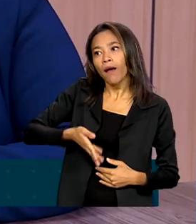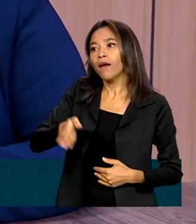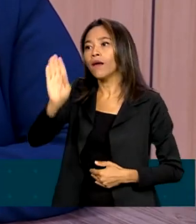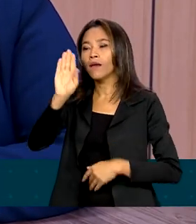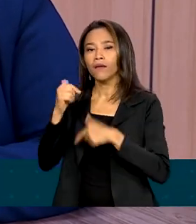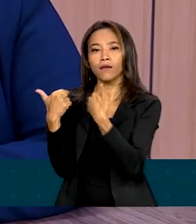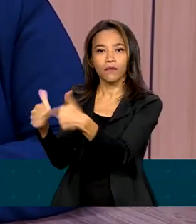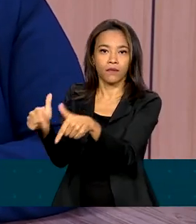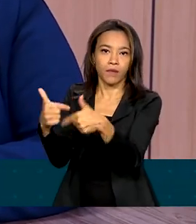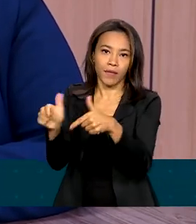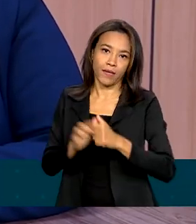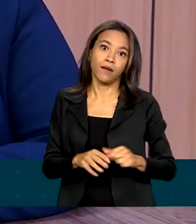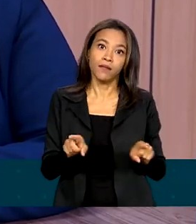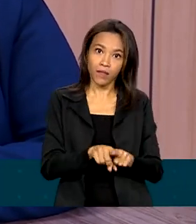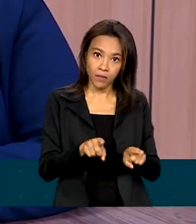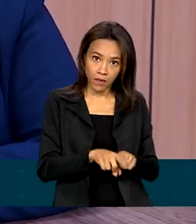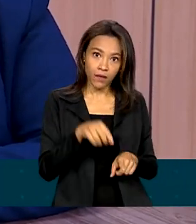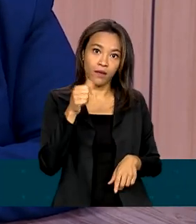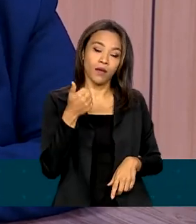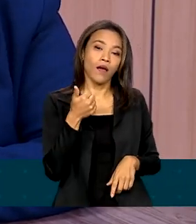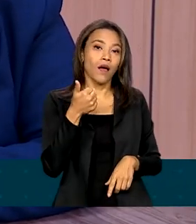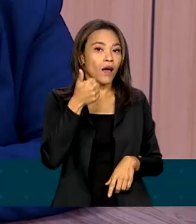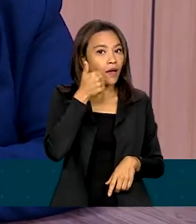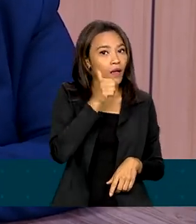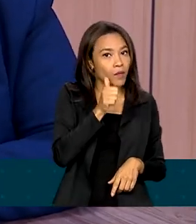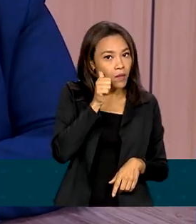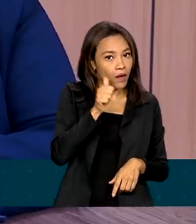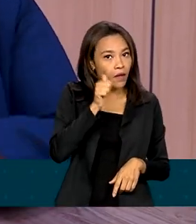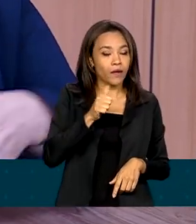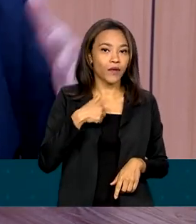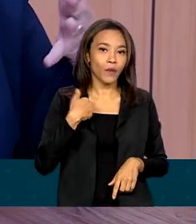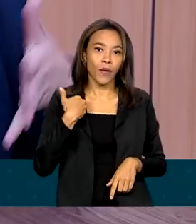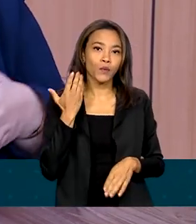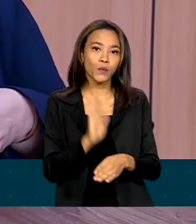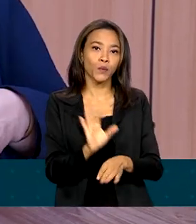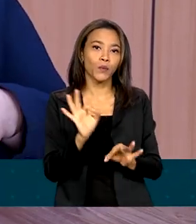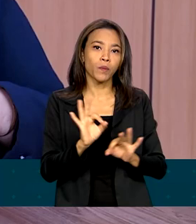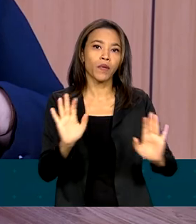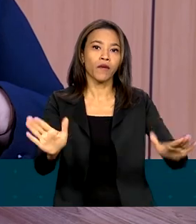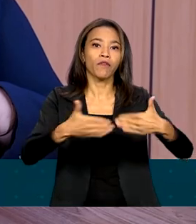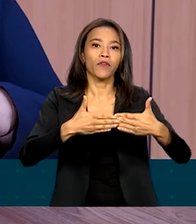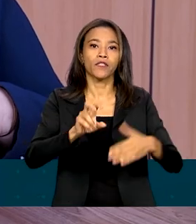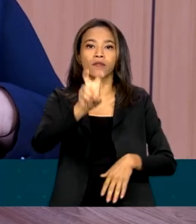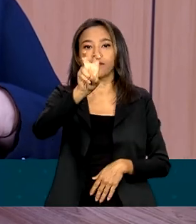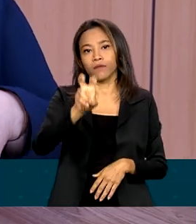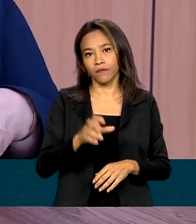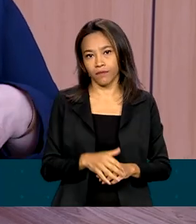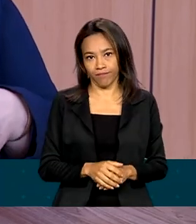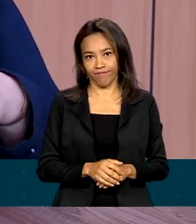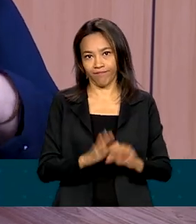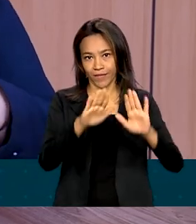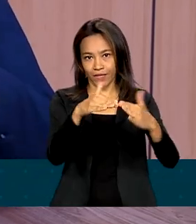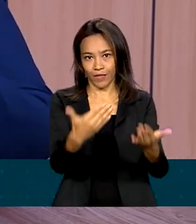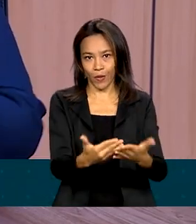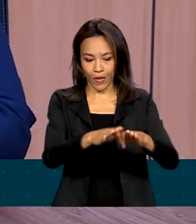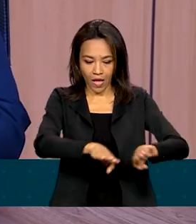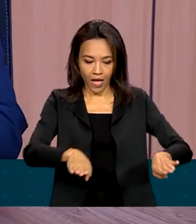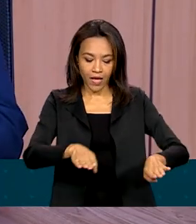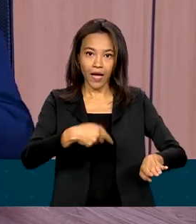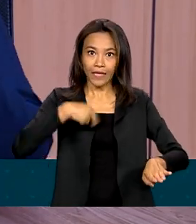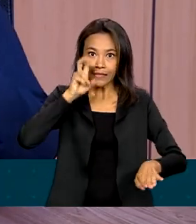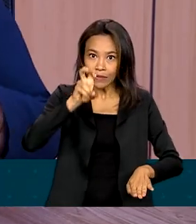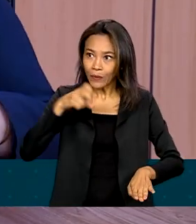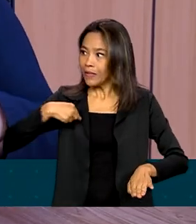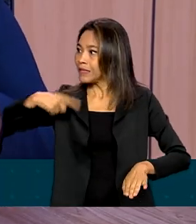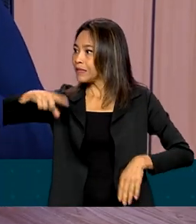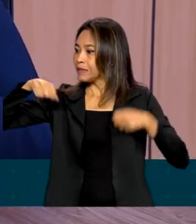é aquela que não ajuda em muitas vezes, porque a creche fecha às 5 horas. A mulher tem que 5 horas sair